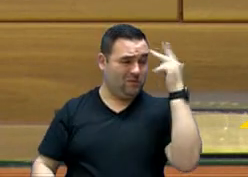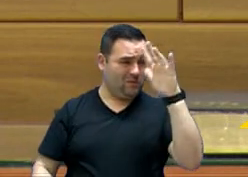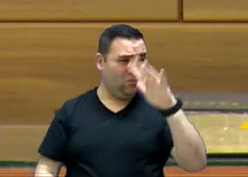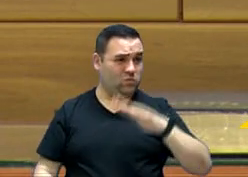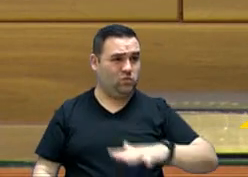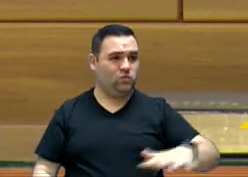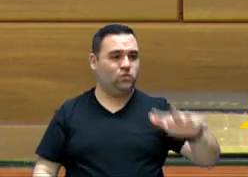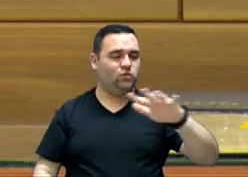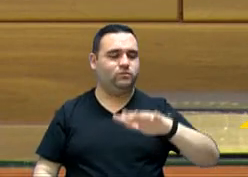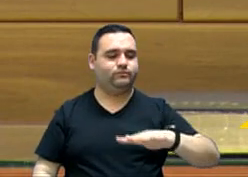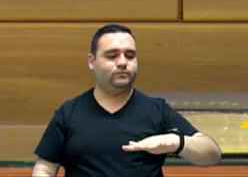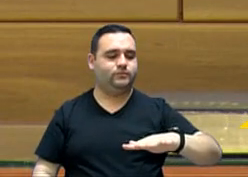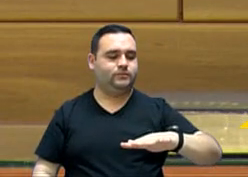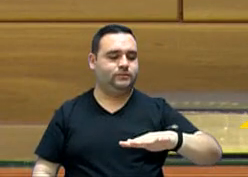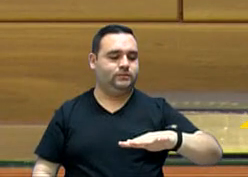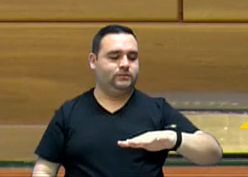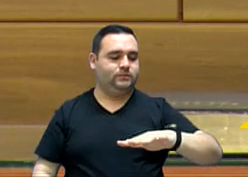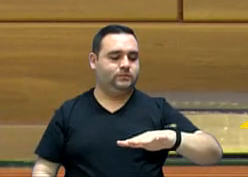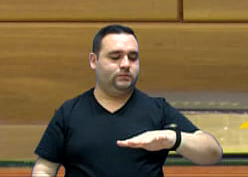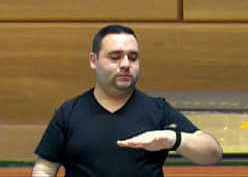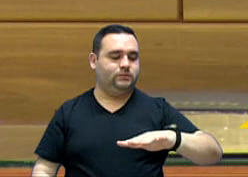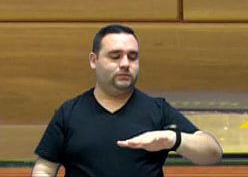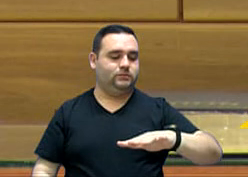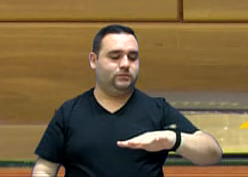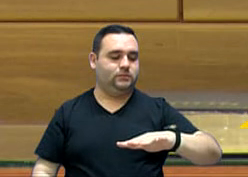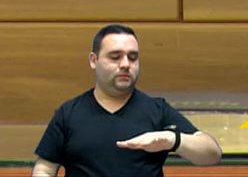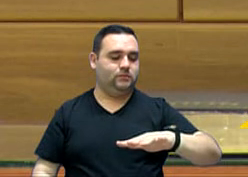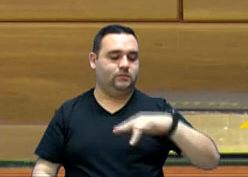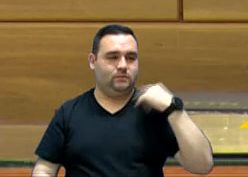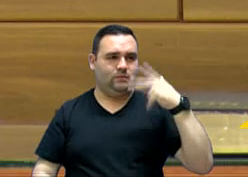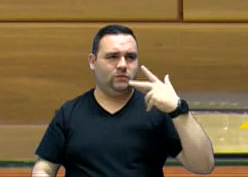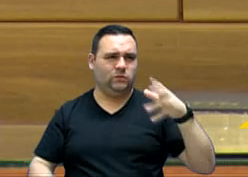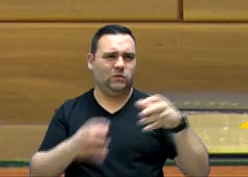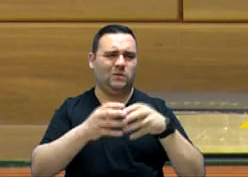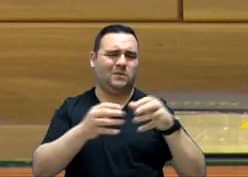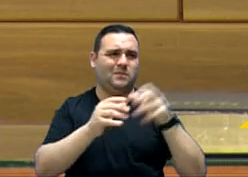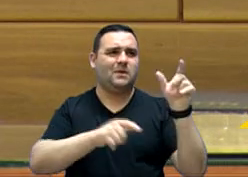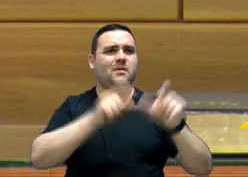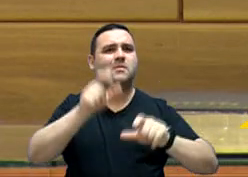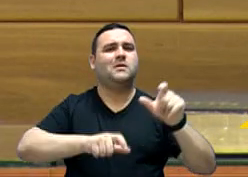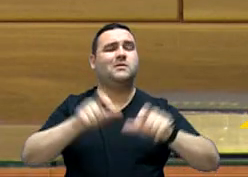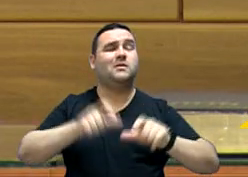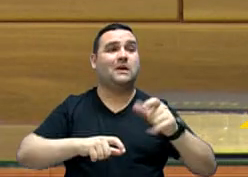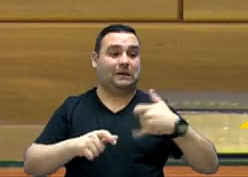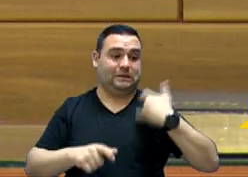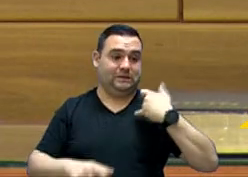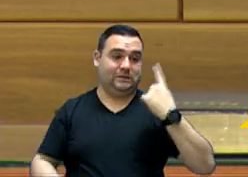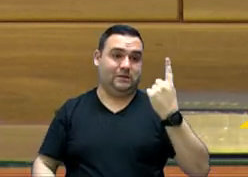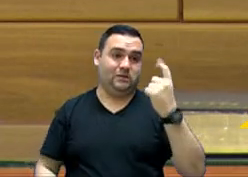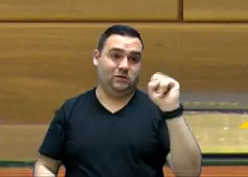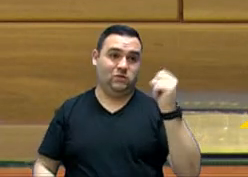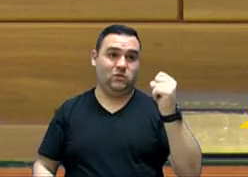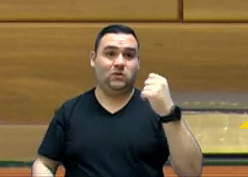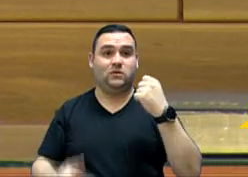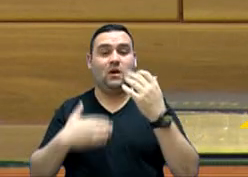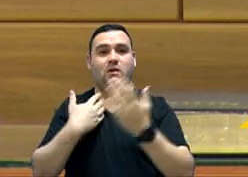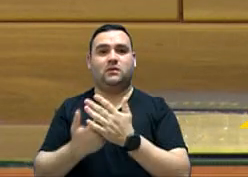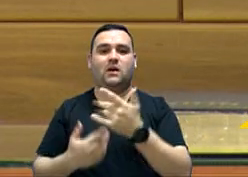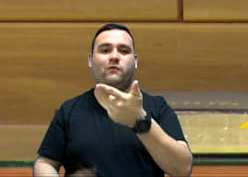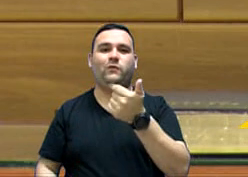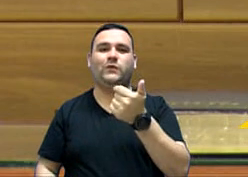pessoal... vereadora Cíntia e ex-secretária, é o pessoal que chegando aos 18 ou até os